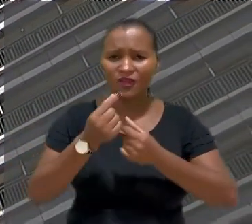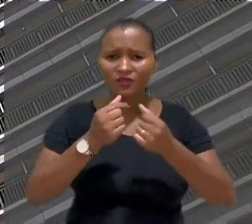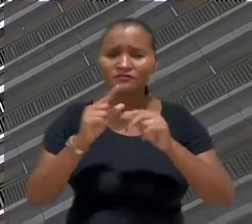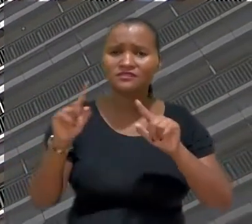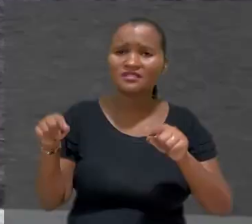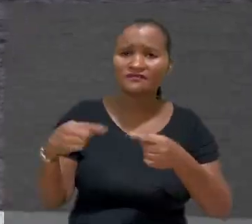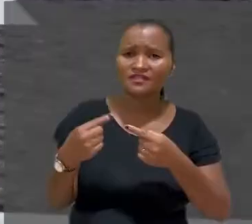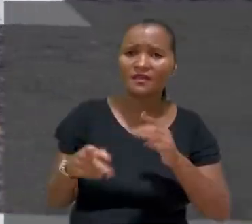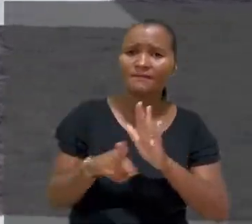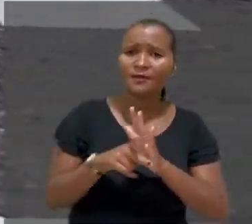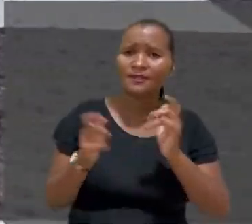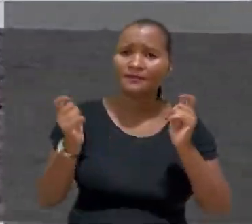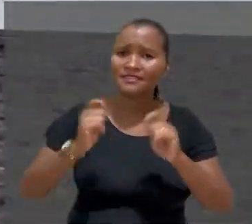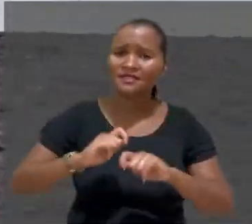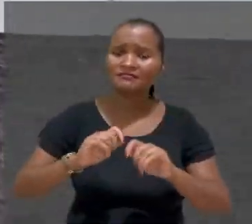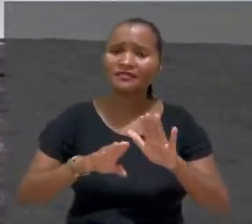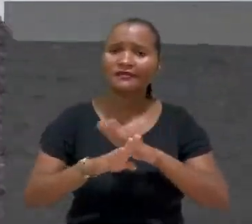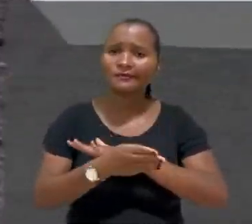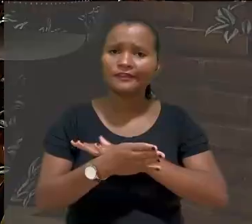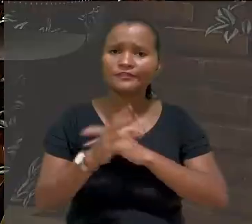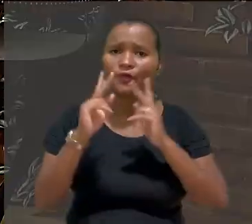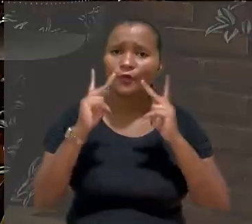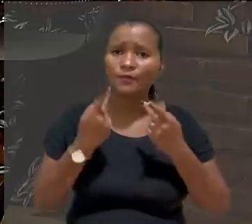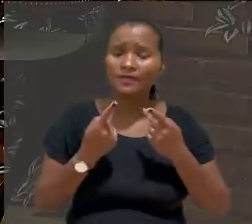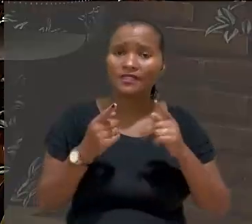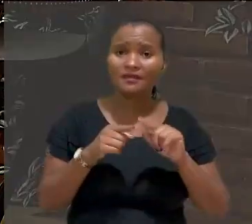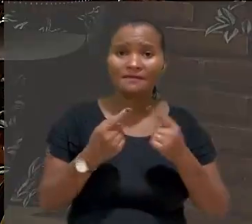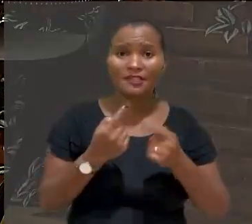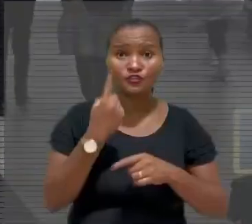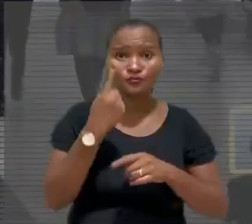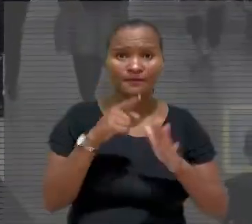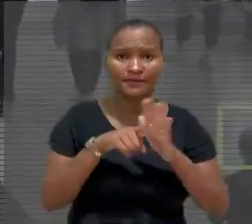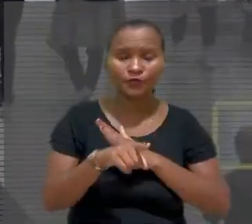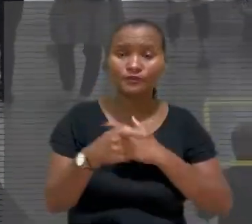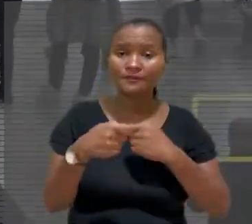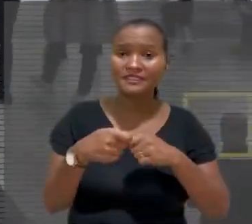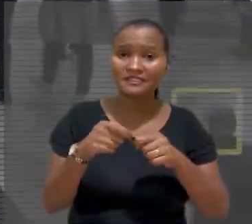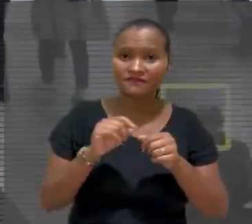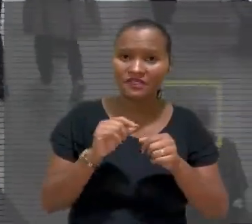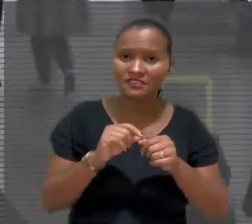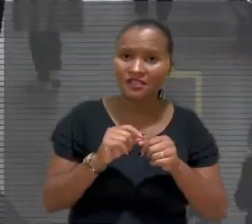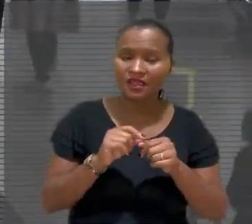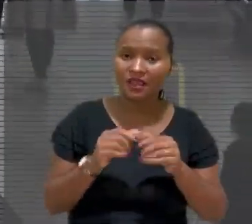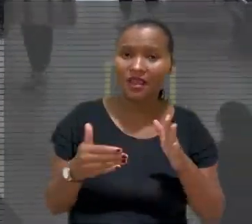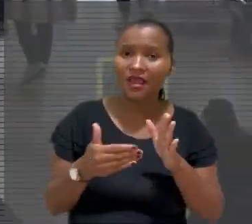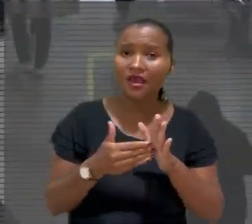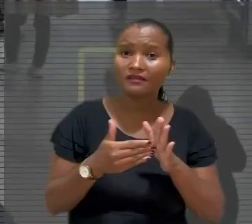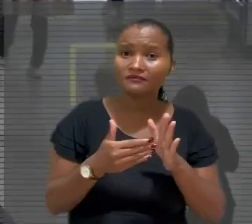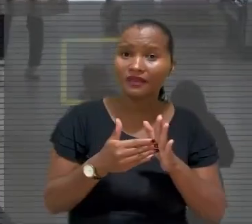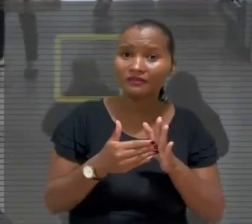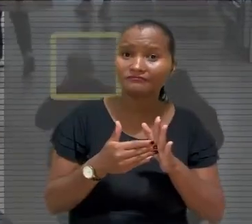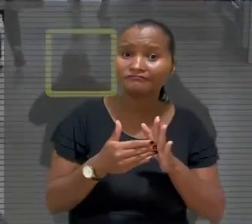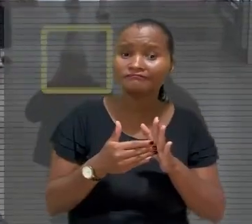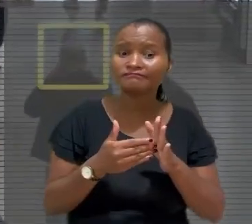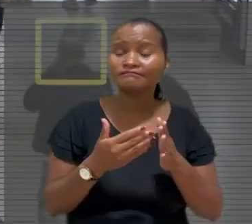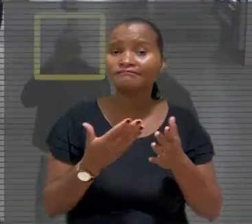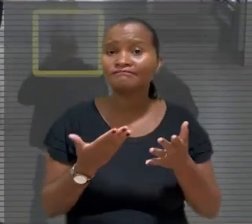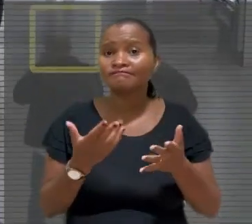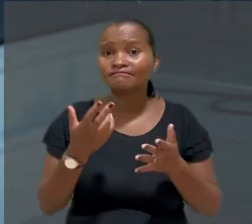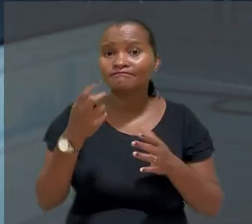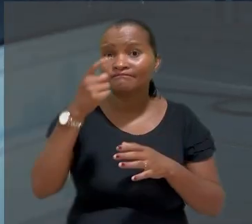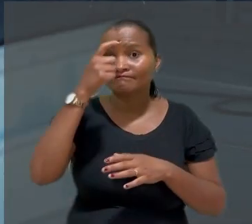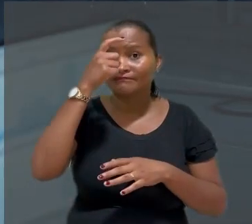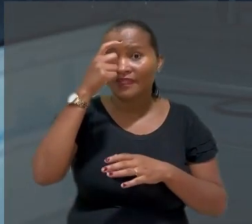própria capacidade de adaptação humana. Mas uma pergunta precisa ser feita: até onde a inteligência